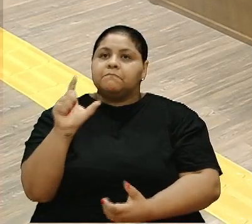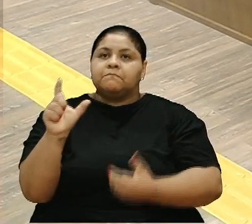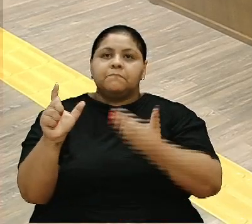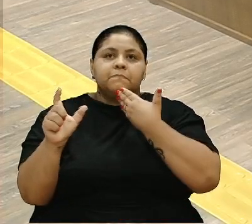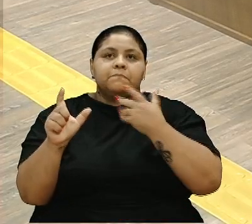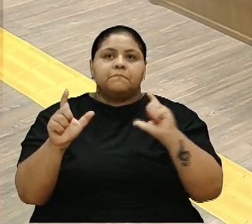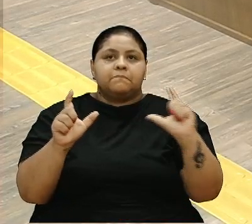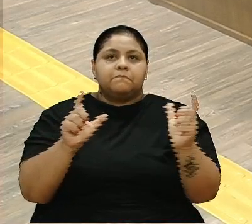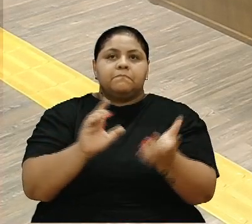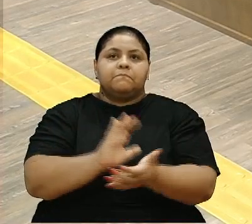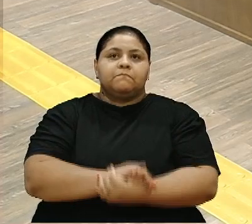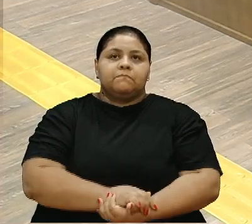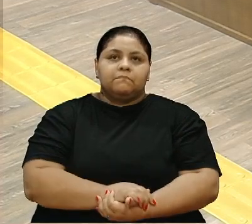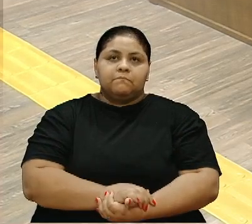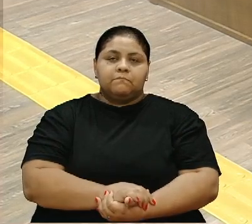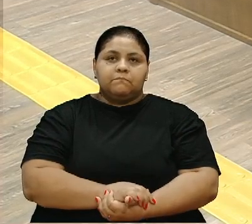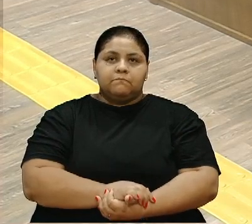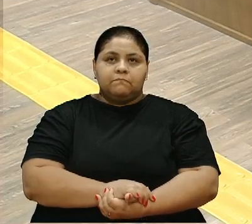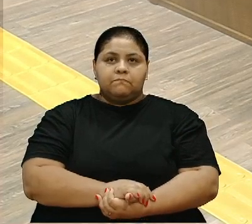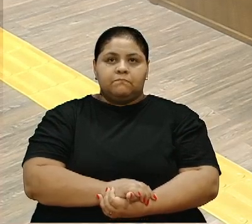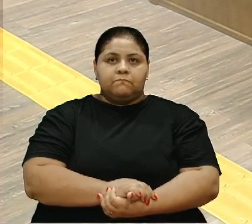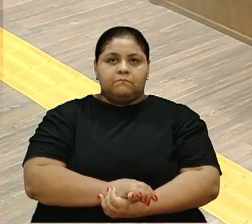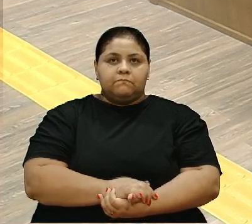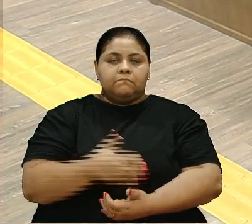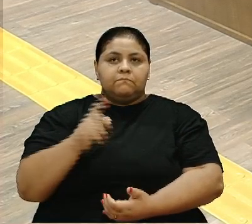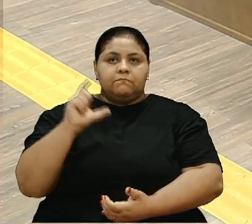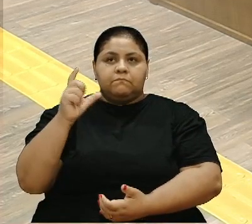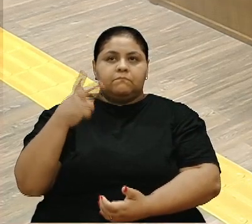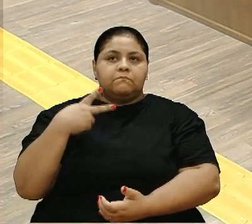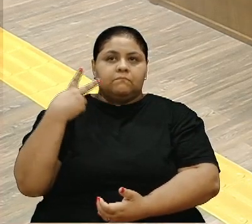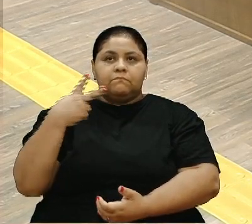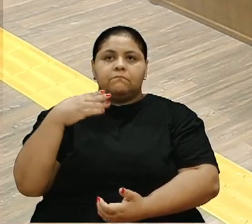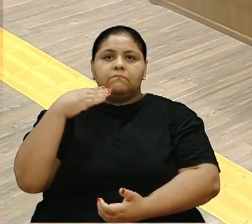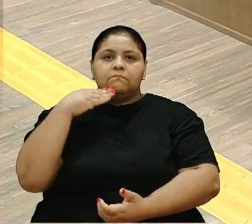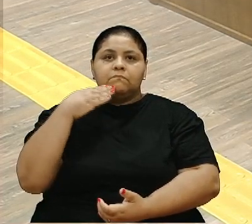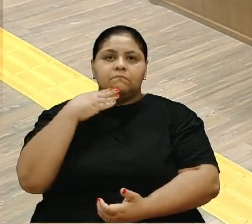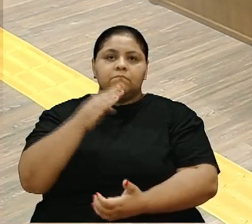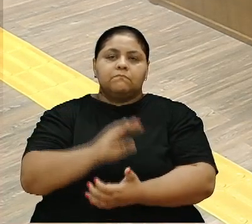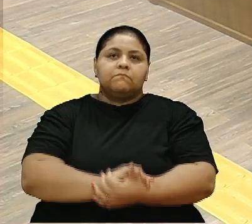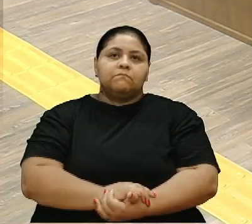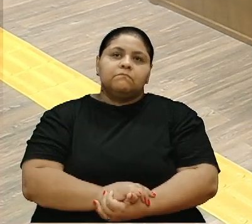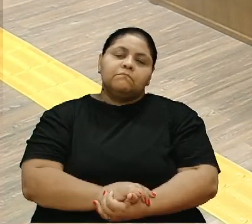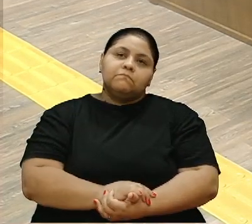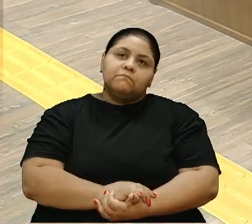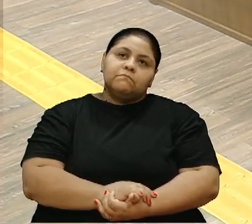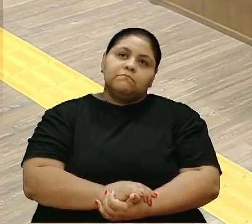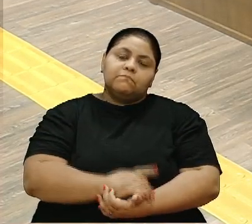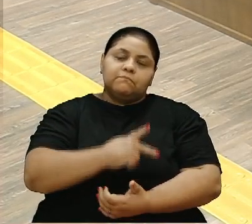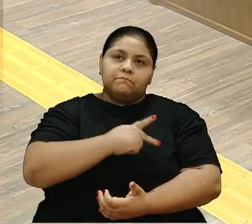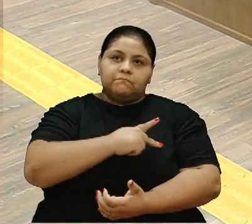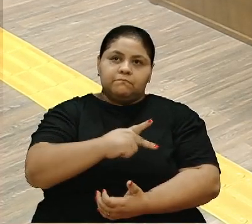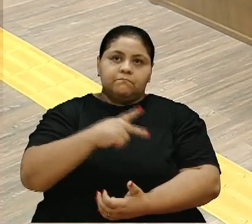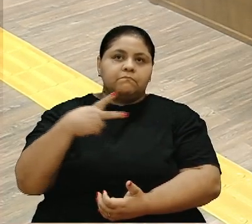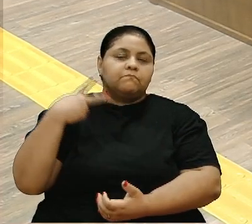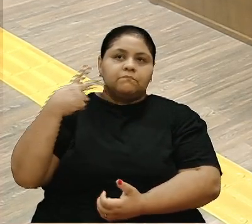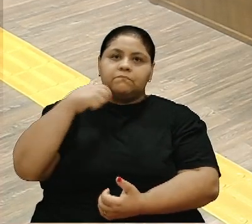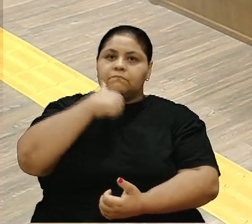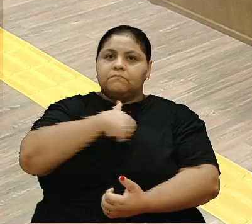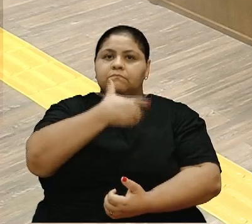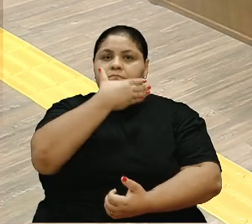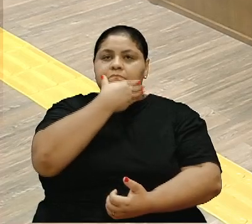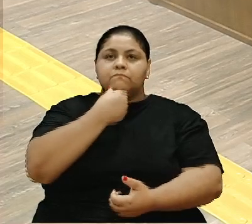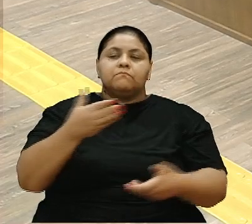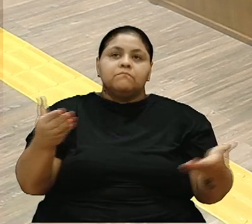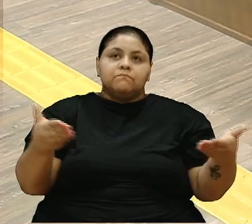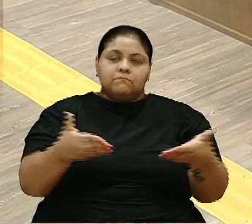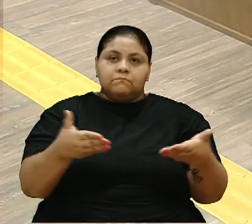presidente. Peço a palavra, presidente. Com a palavra, vereador Bortola. Peço a palavra, senhor presidente. Senhor presidente, senhoras e senhores vereadores, aqui